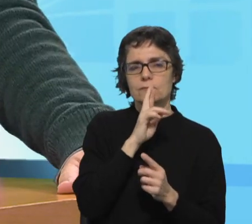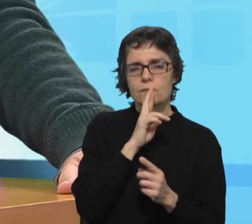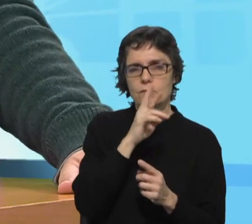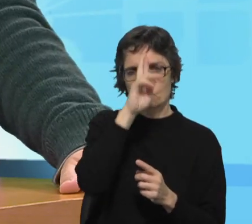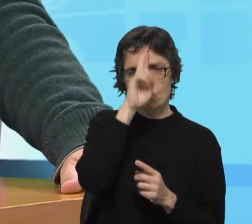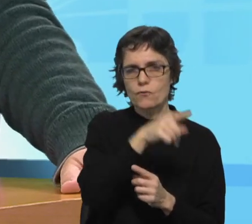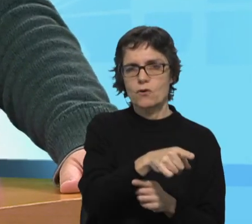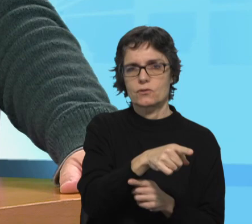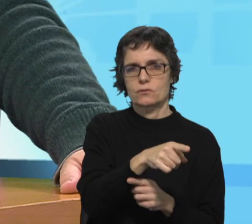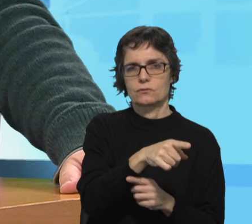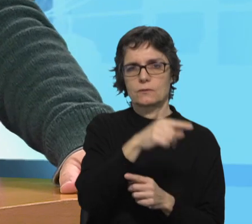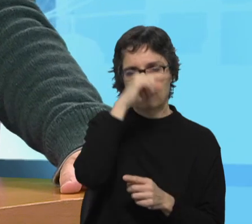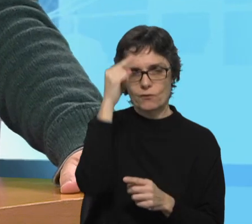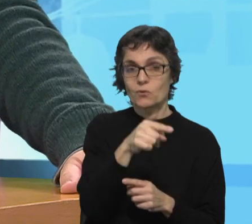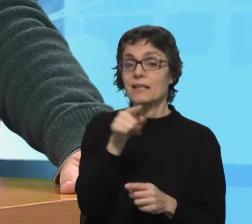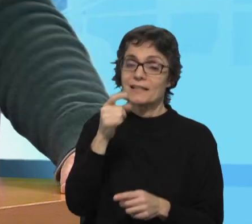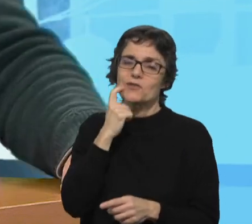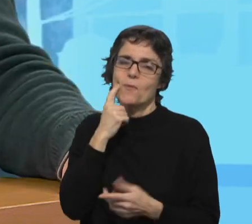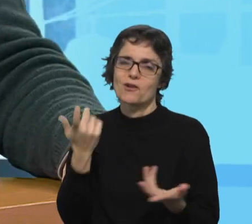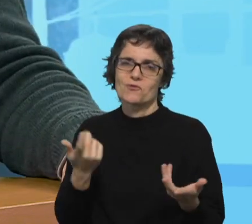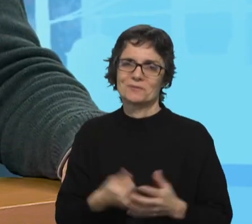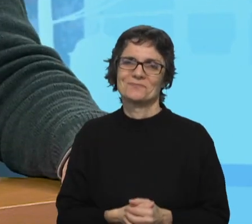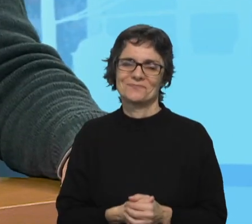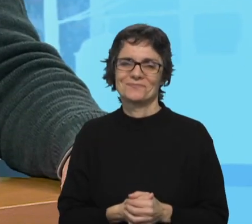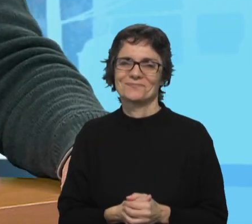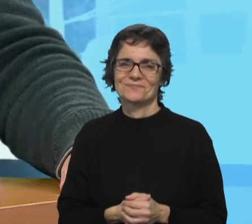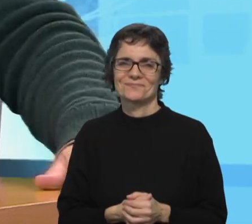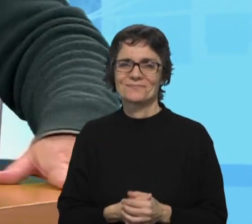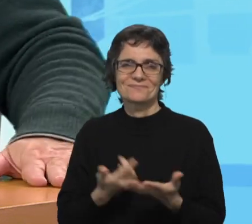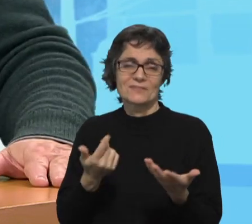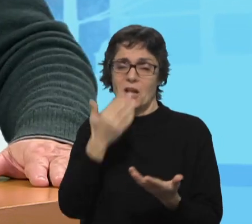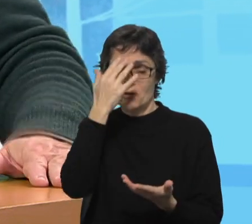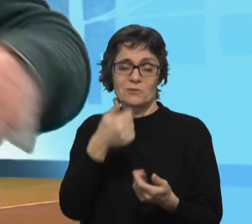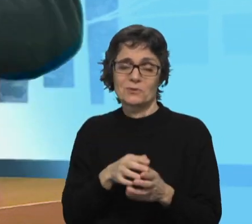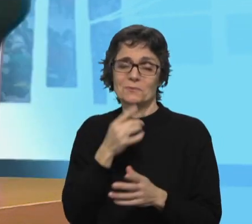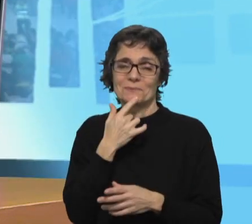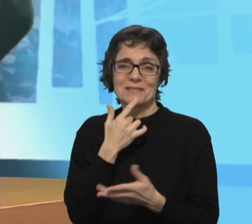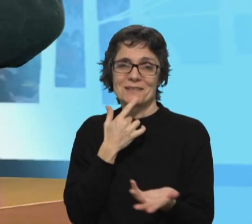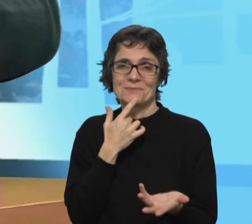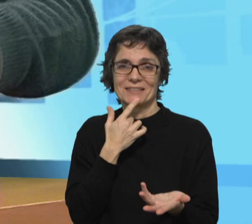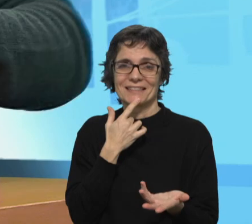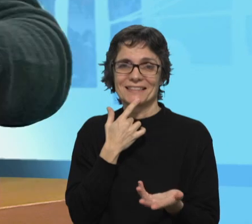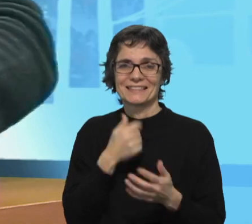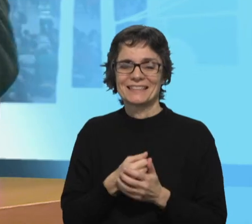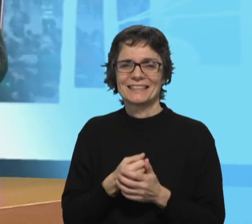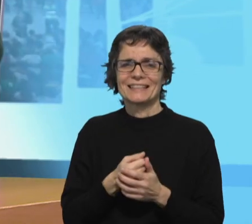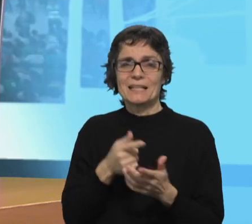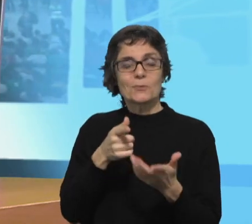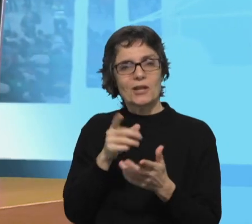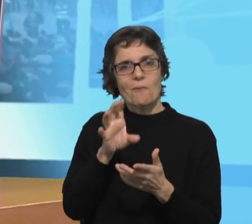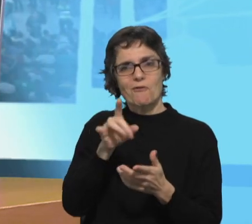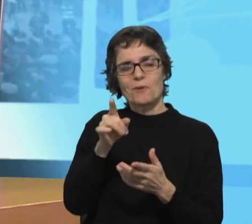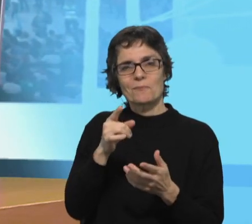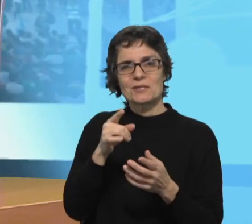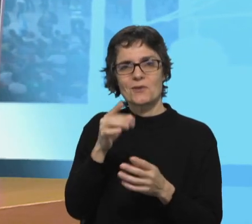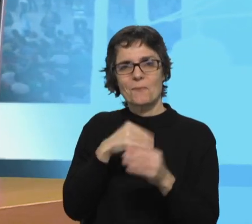Não é? Isto é que é a Páscoa, claro. E toda a gente compreenderia. E olha, a gente não está a entrar nas leituras, mas isto se calhar ainda já